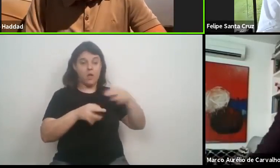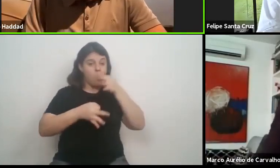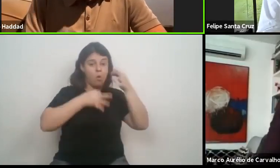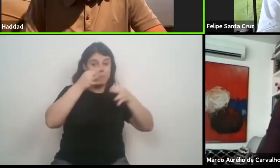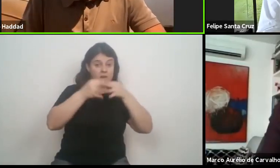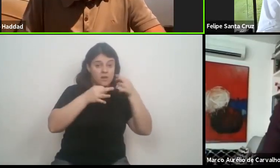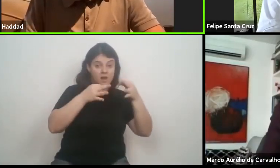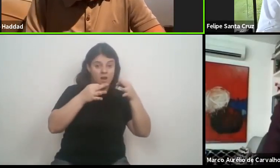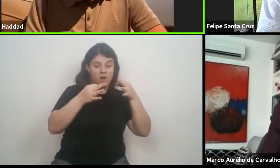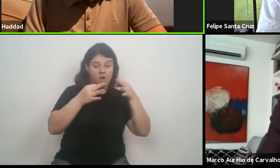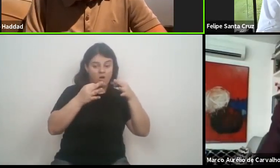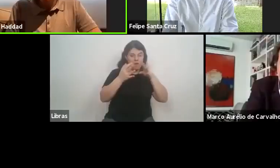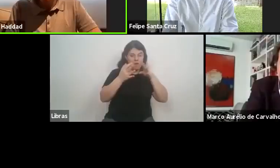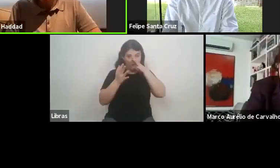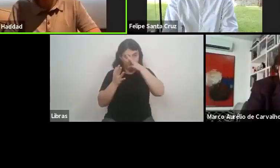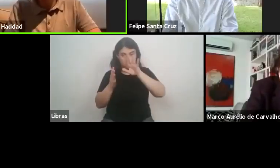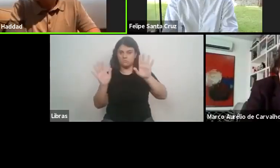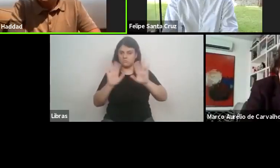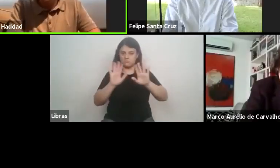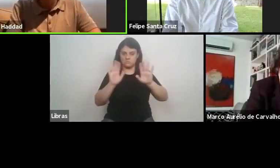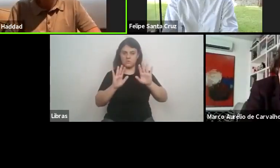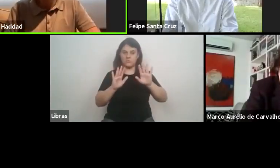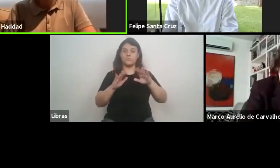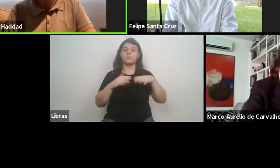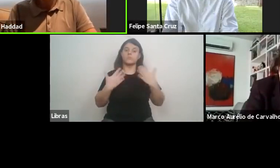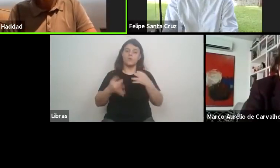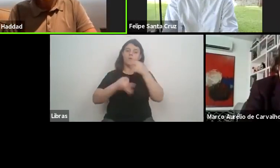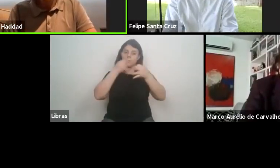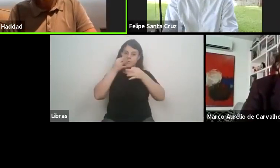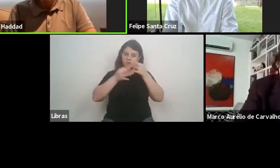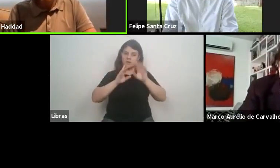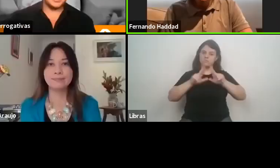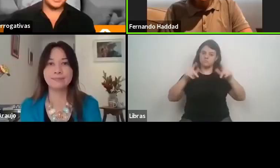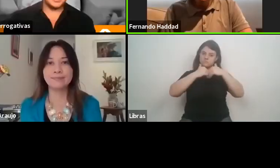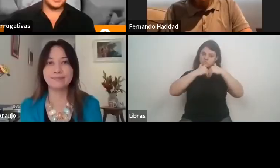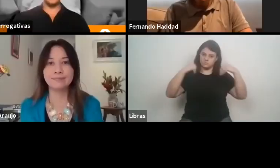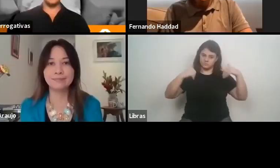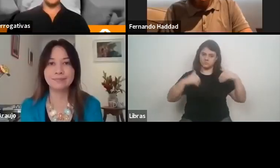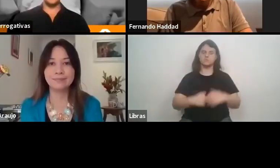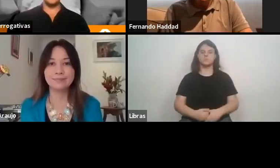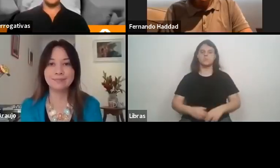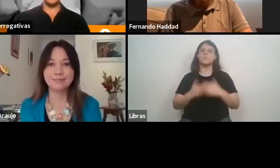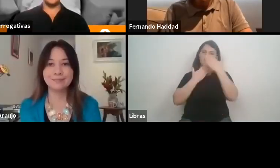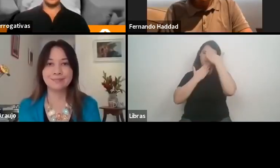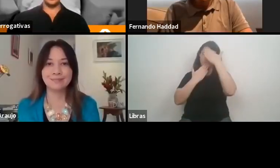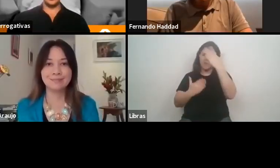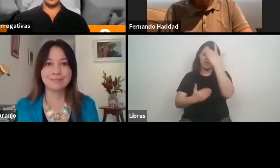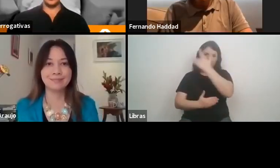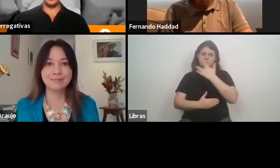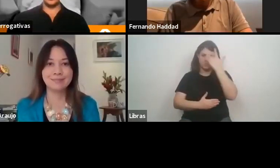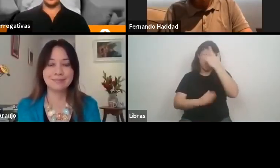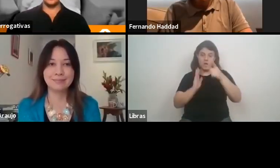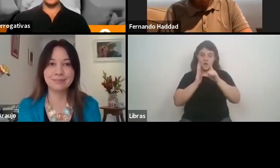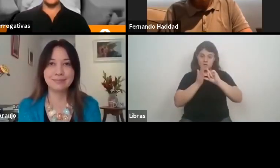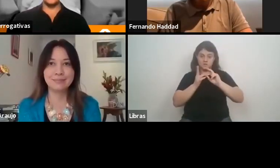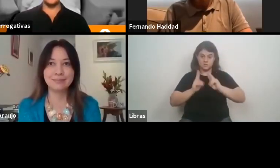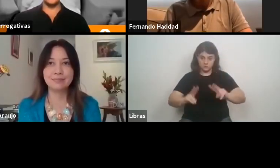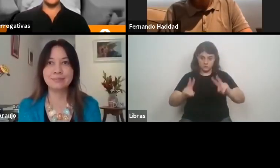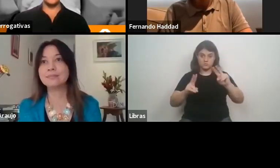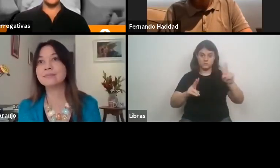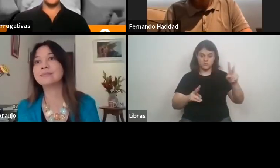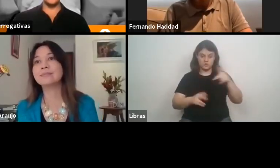checagem, é outra coisa, é agência de opinião. Obrigado, querido Fernando Haddad. Antes de passar a palavra para o nosso